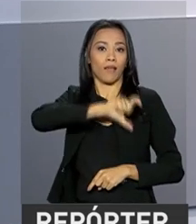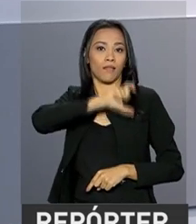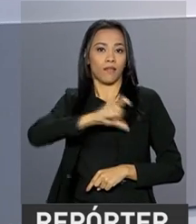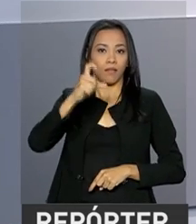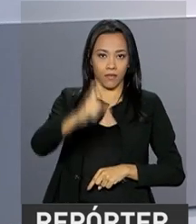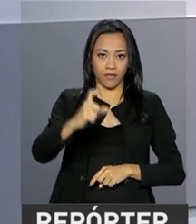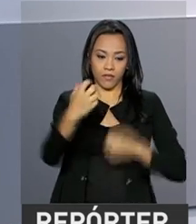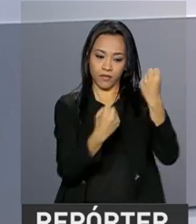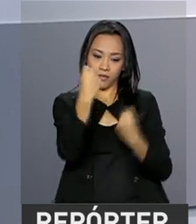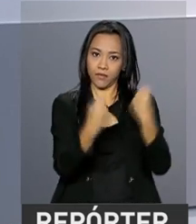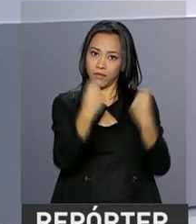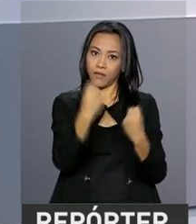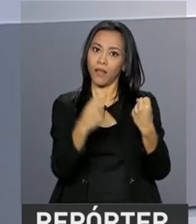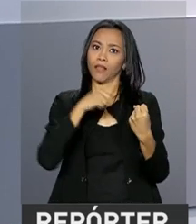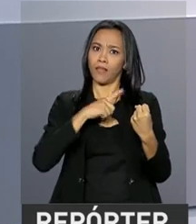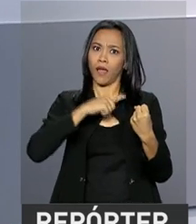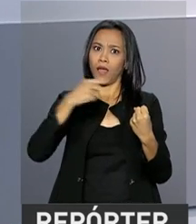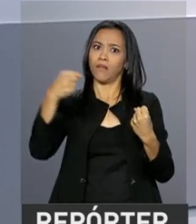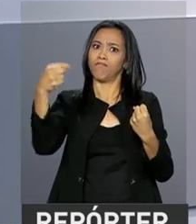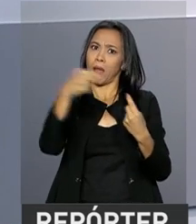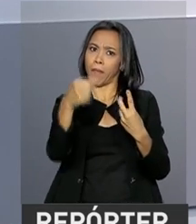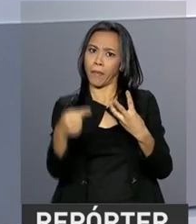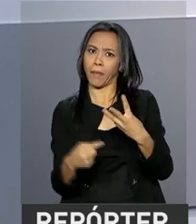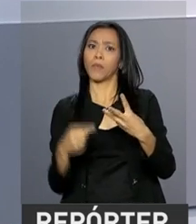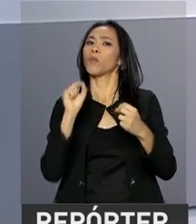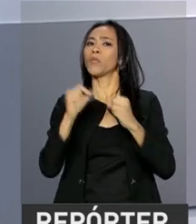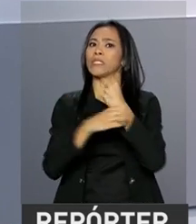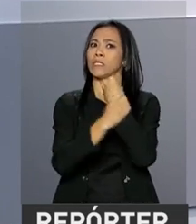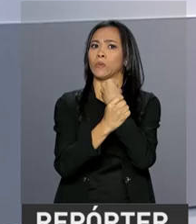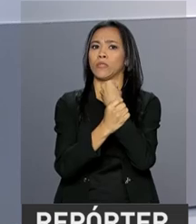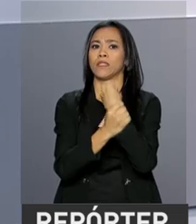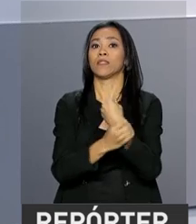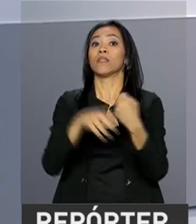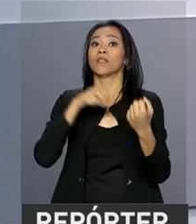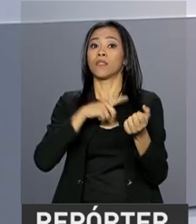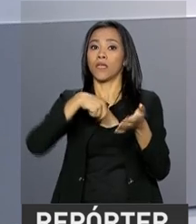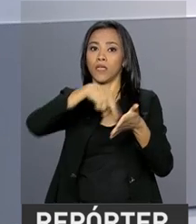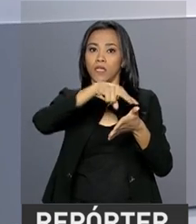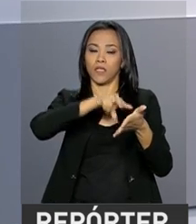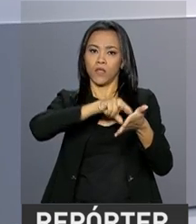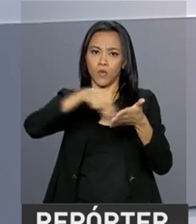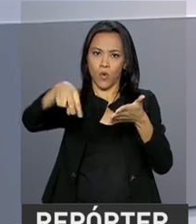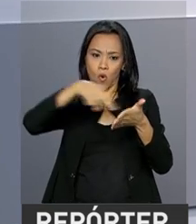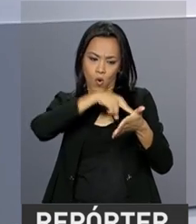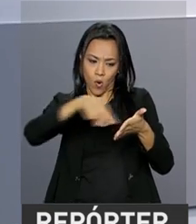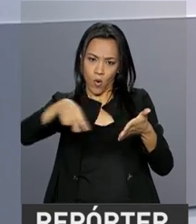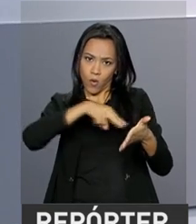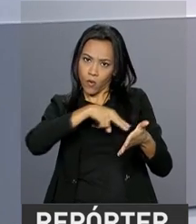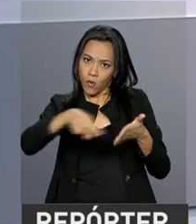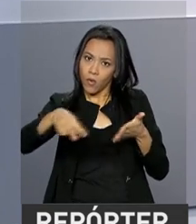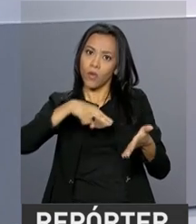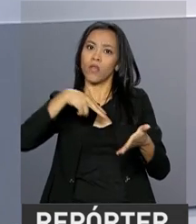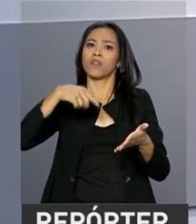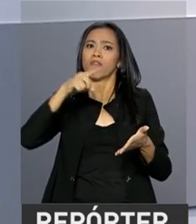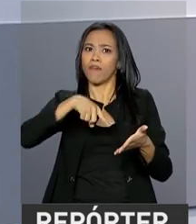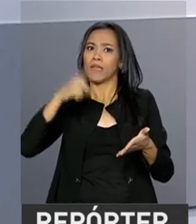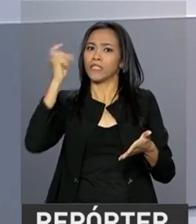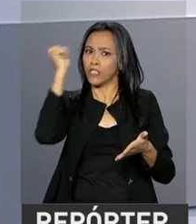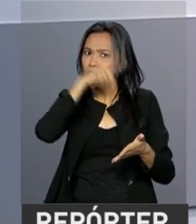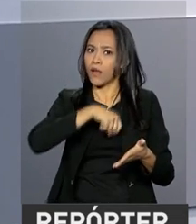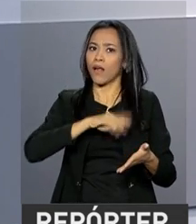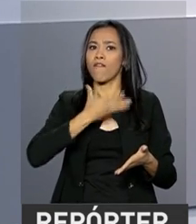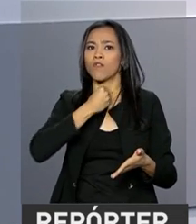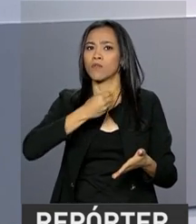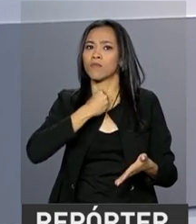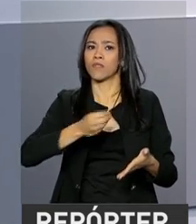habilitação tem mais itens de segurança agora um código de leitura digital presente no documento vai dificultar fraudes e